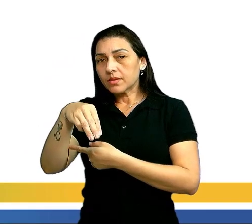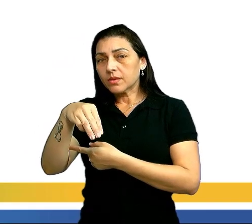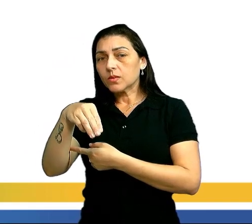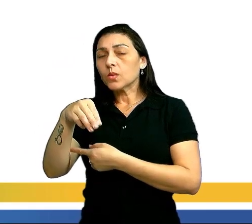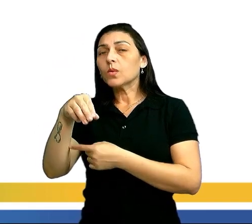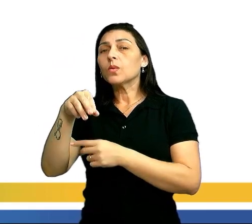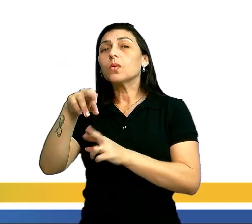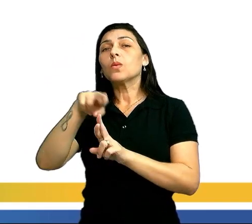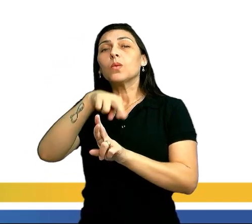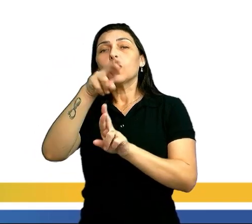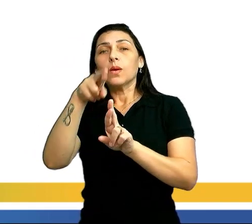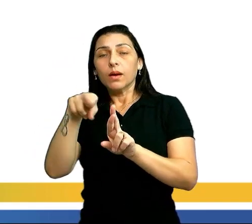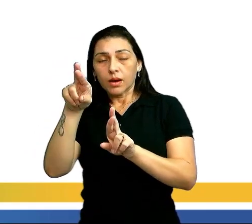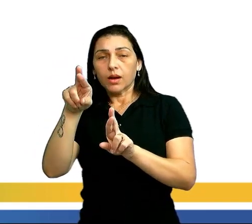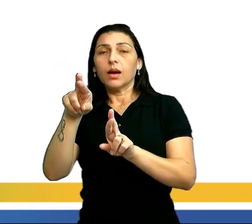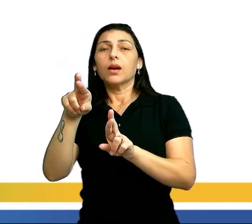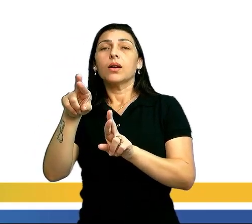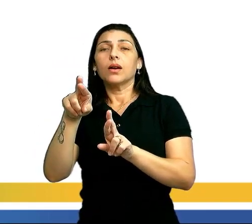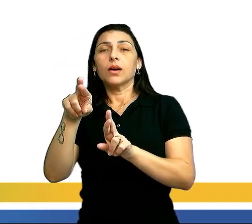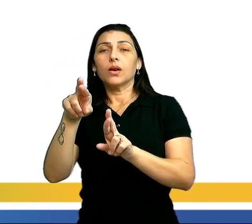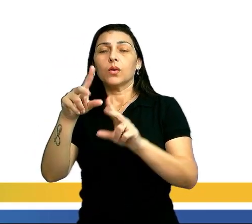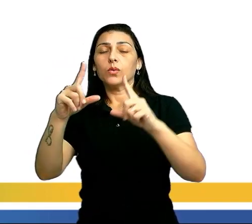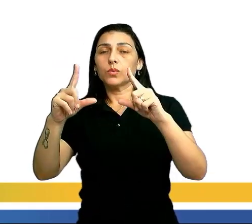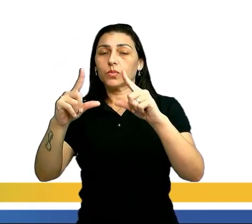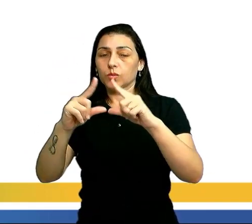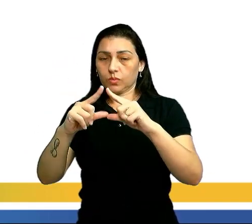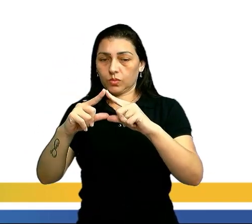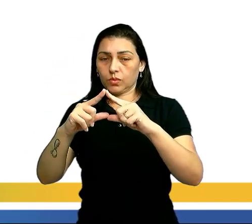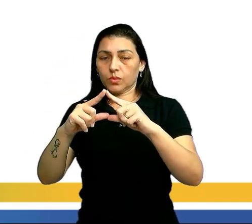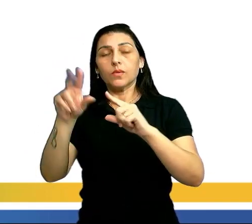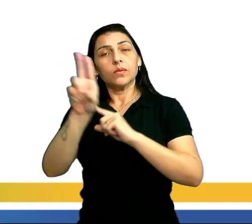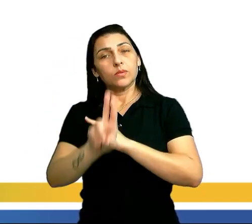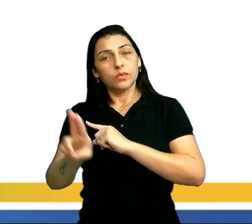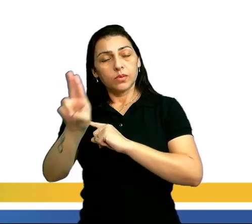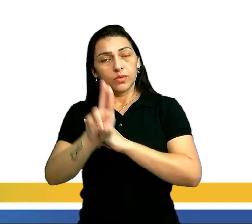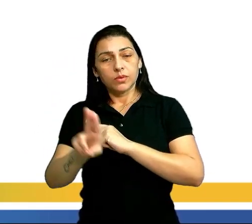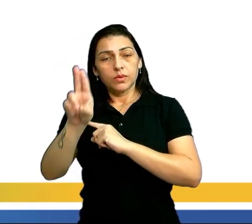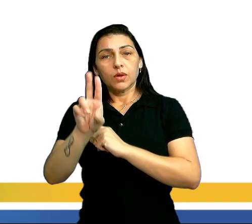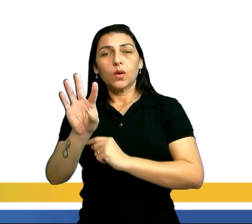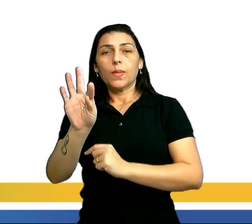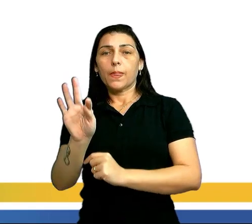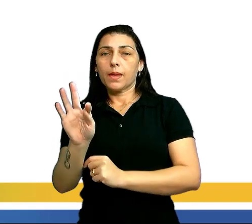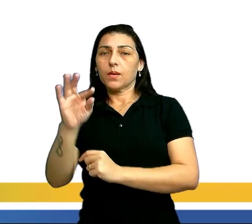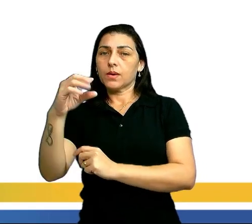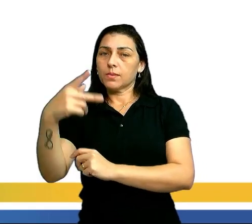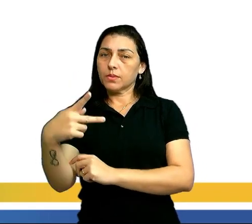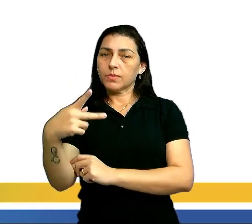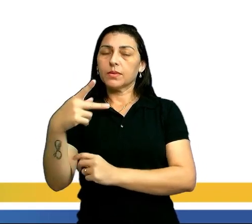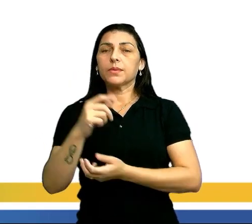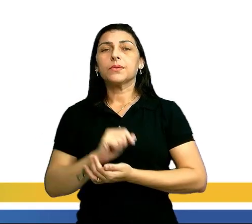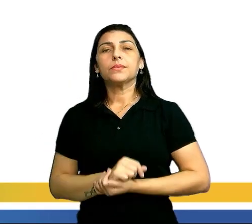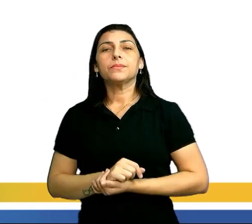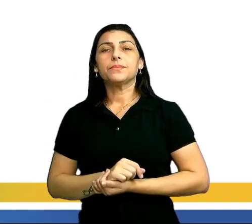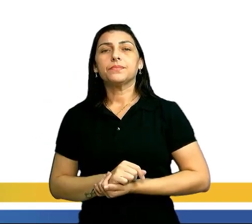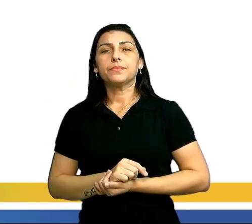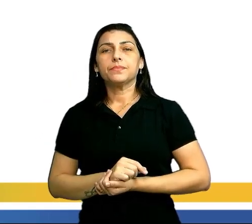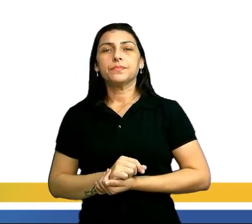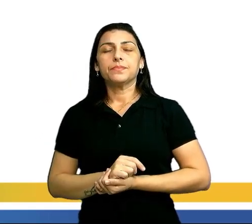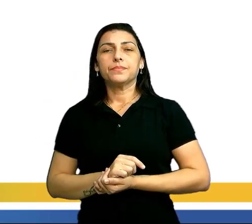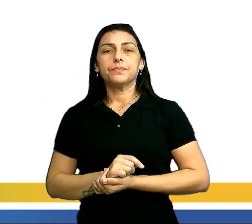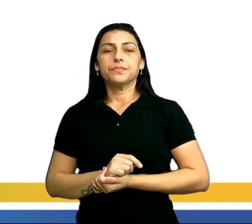o raio desse cone. E nós vamos utilizar o Teorema de Pitágoras. Vamos